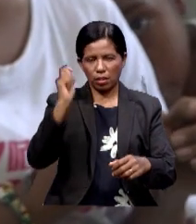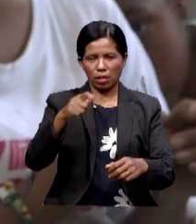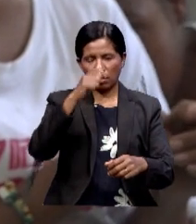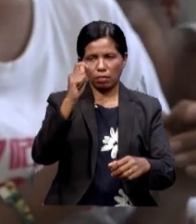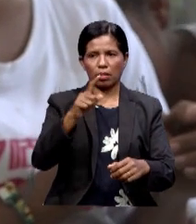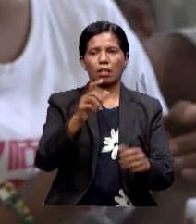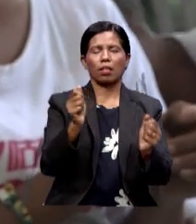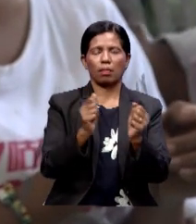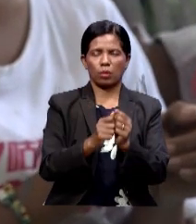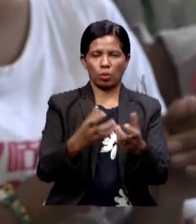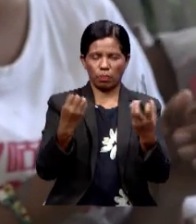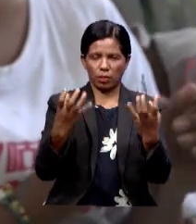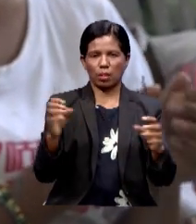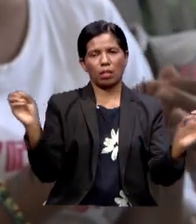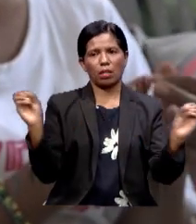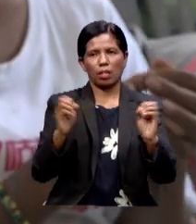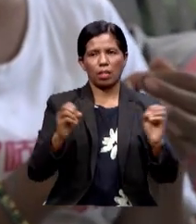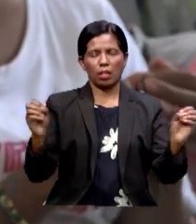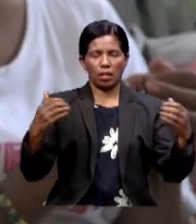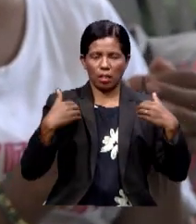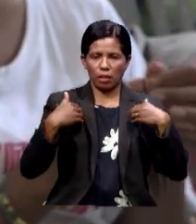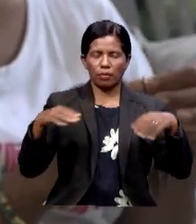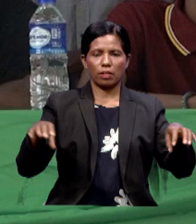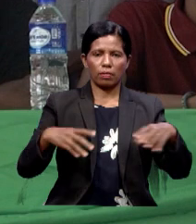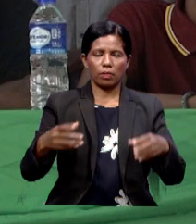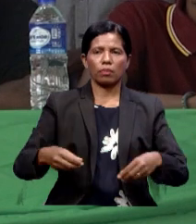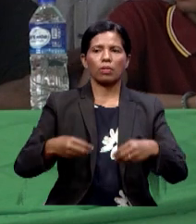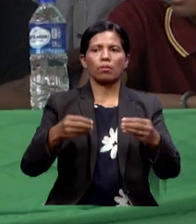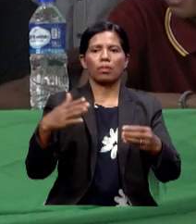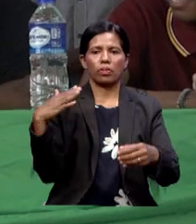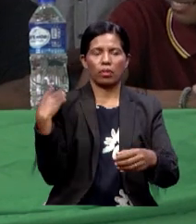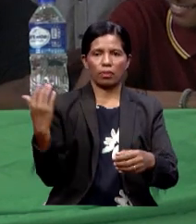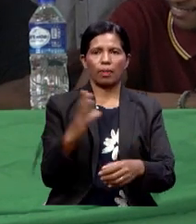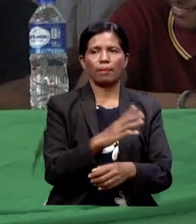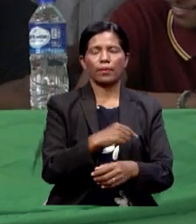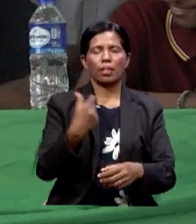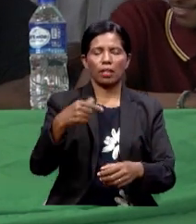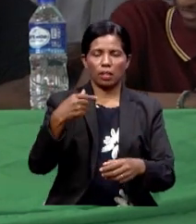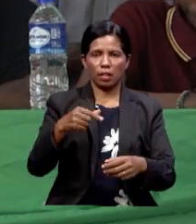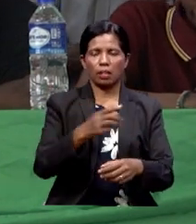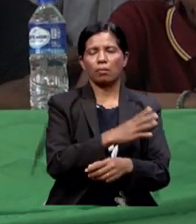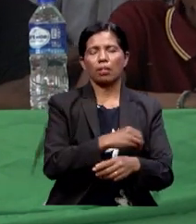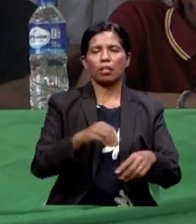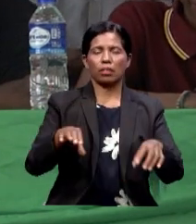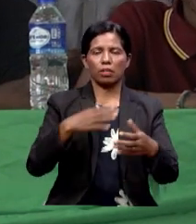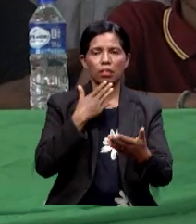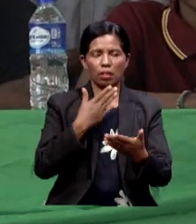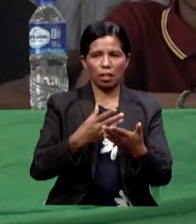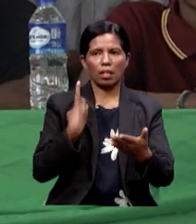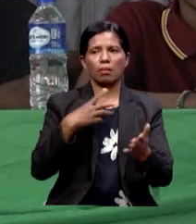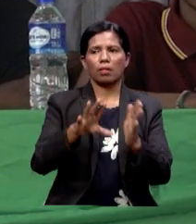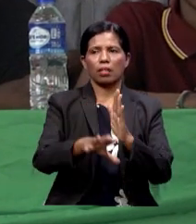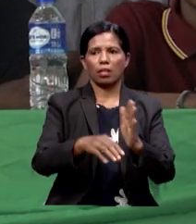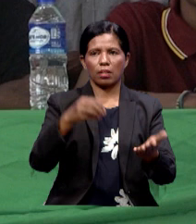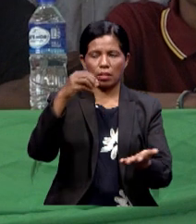ba-atus, toko-batoko, la iha lapangan servisu ba joven. Os verdes tinham manual política dia, nem a amihili, tá